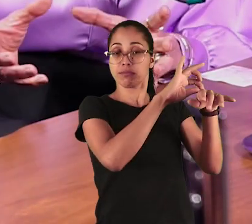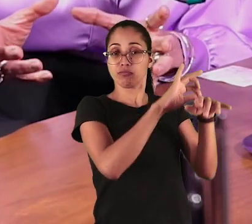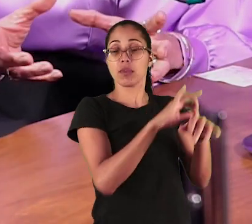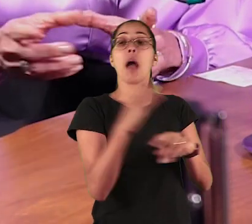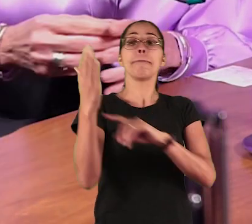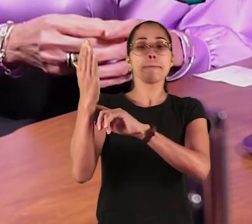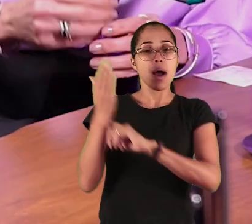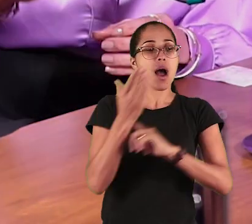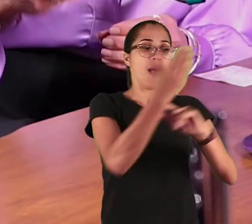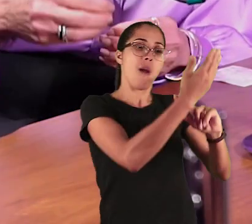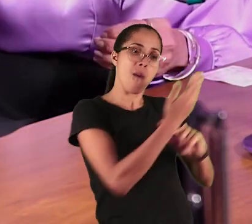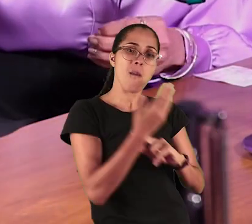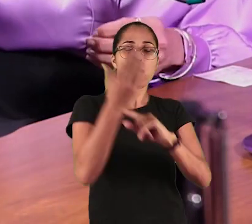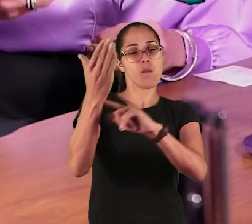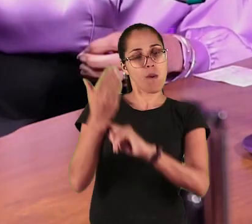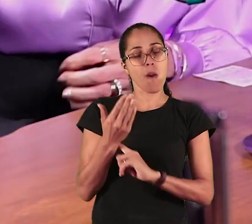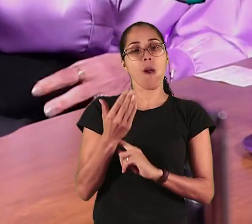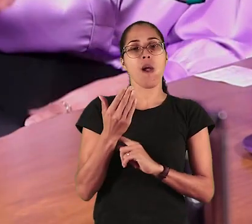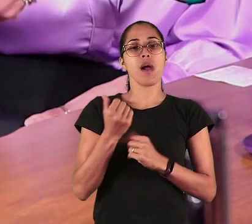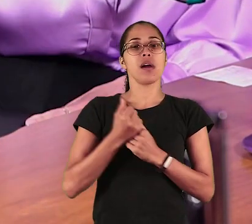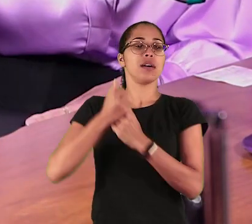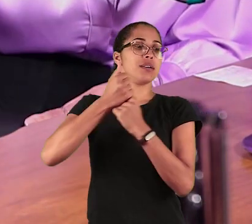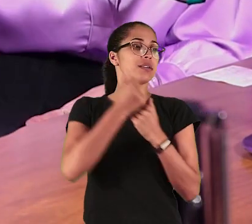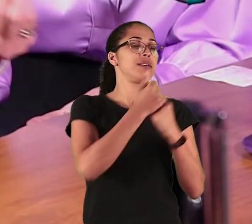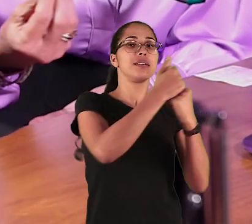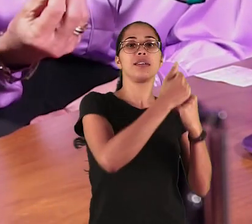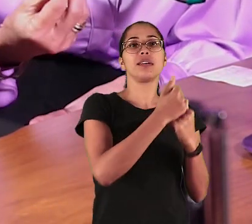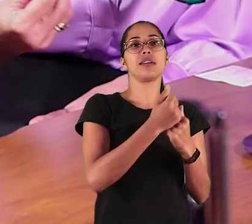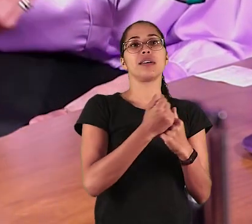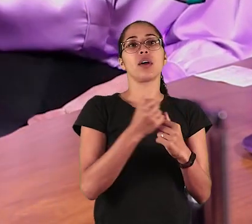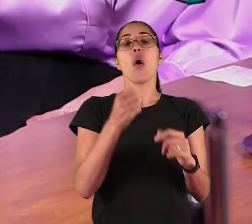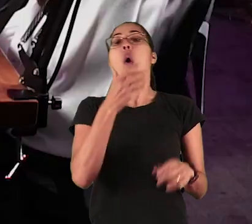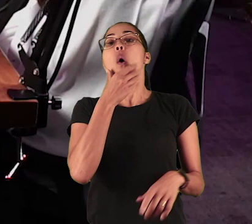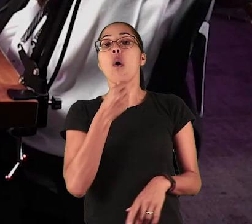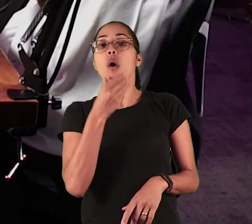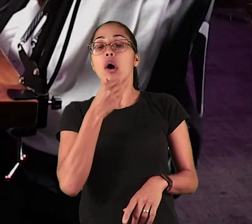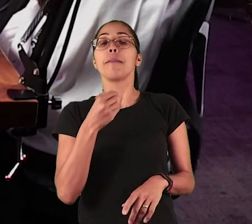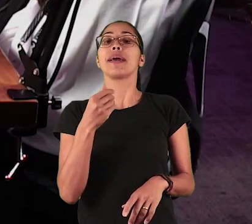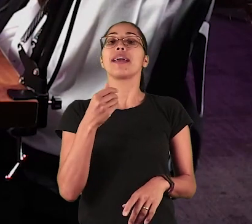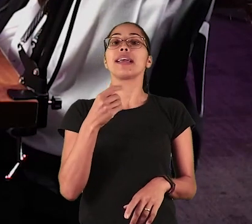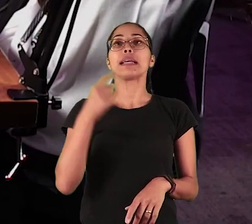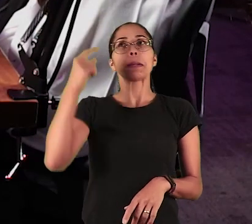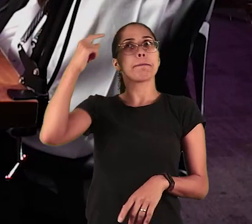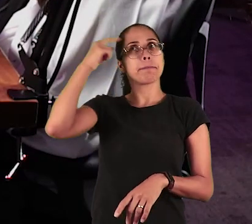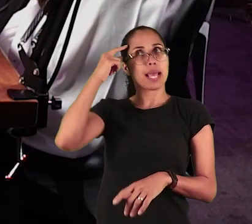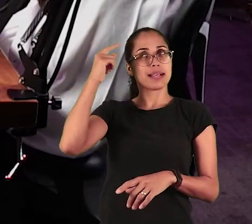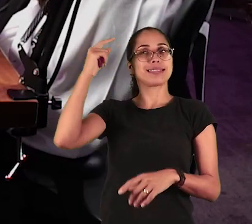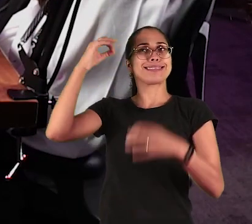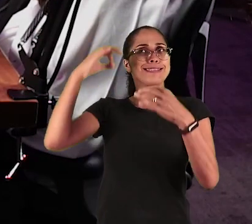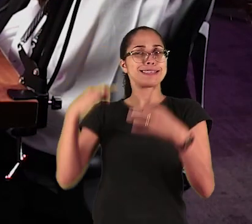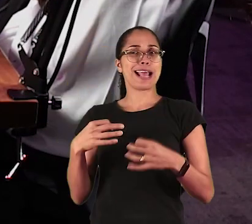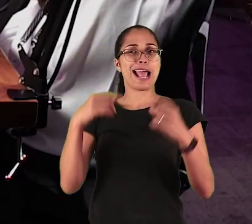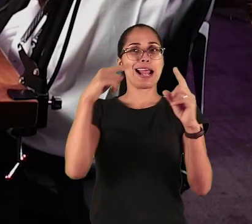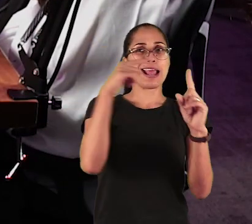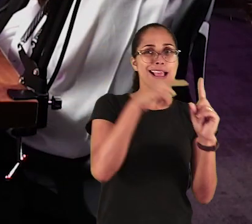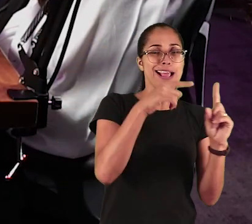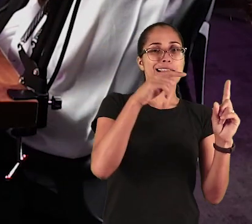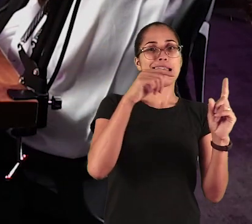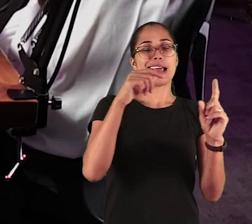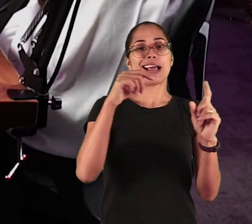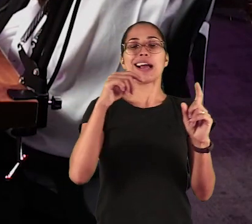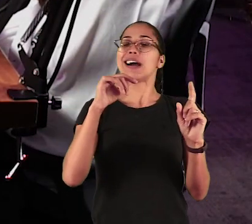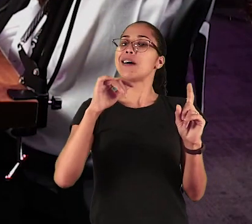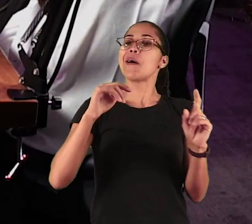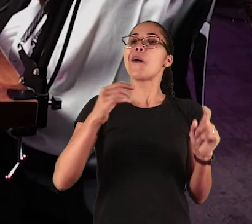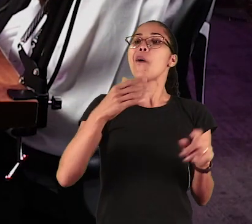pensa respiração o homem que também tem a visão dessa Equidade dessa diversidade que entenda que isso traz